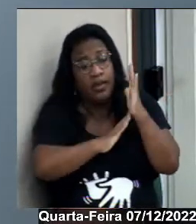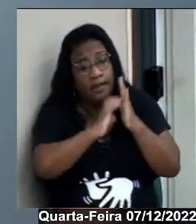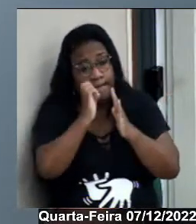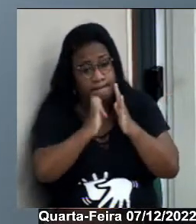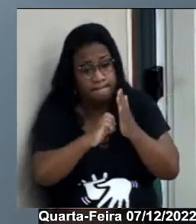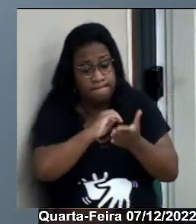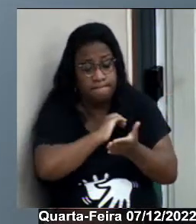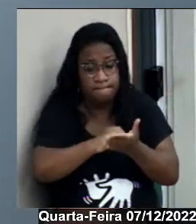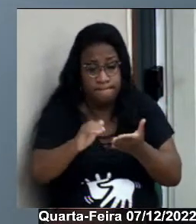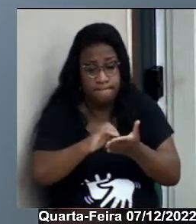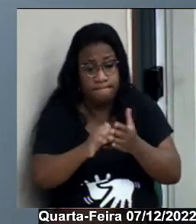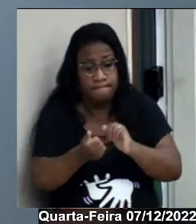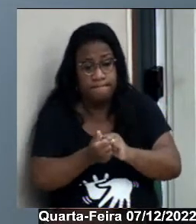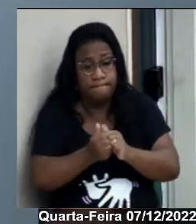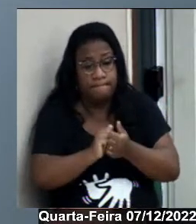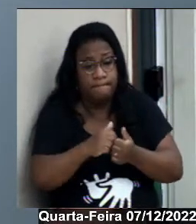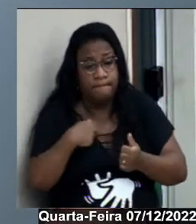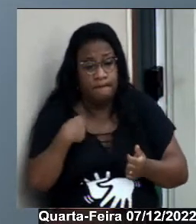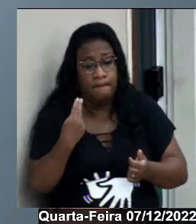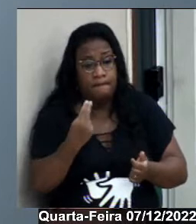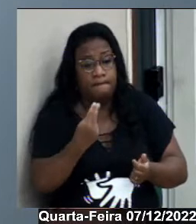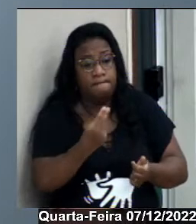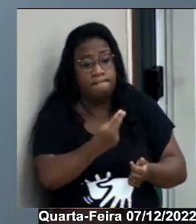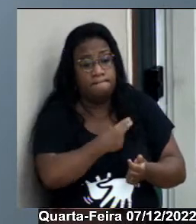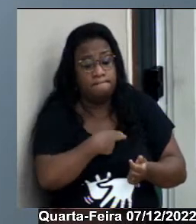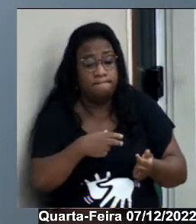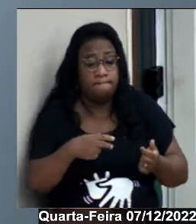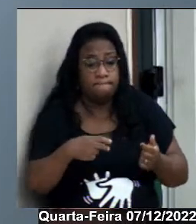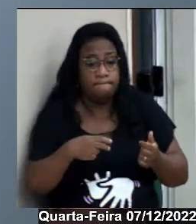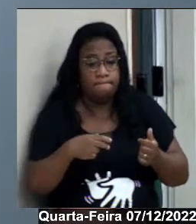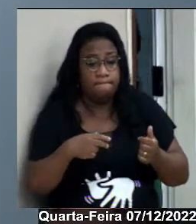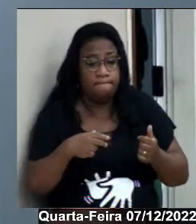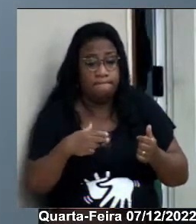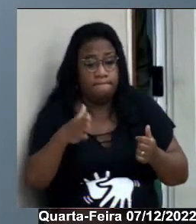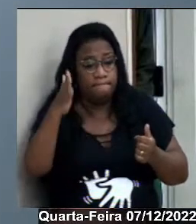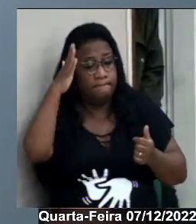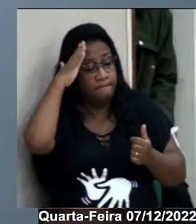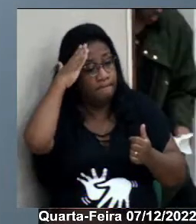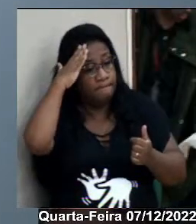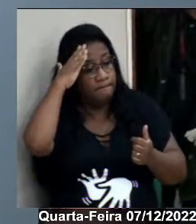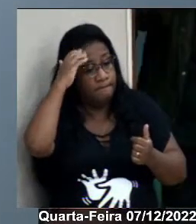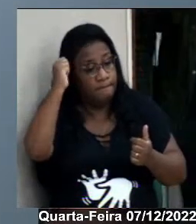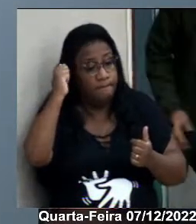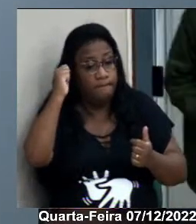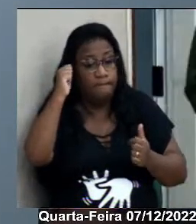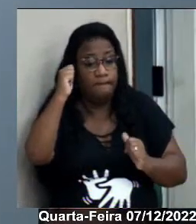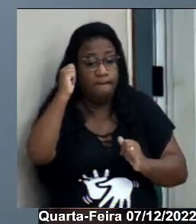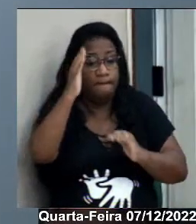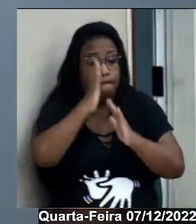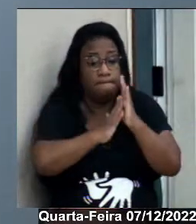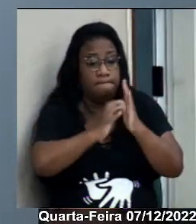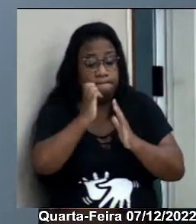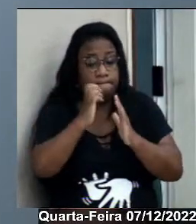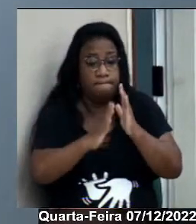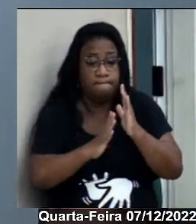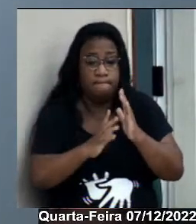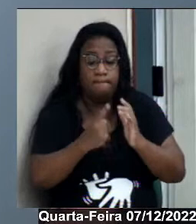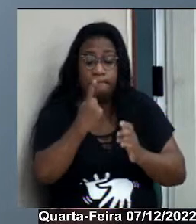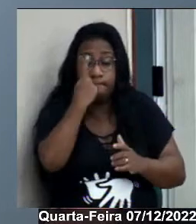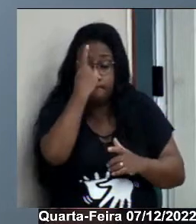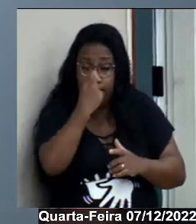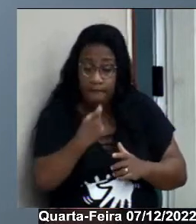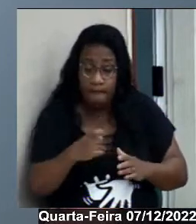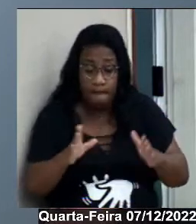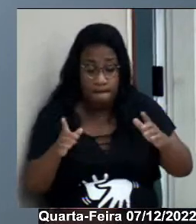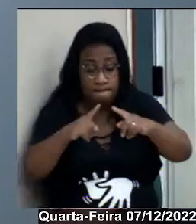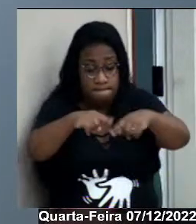Agradeço muito ao secretário Luiz do Depósito, que muito nos ajuda. E saibam que o Embu das Artes tem a única